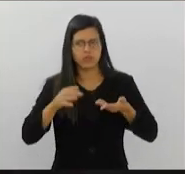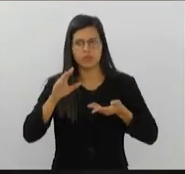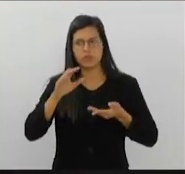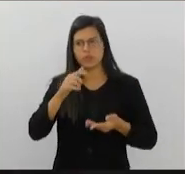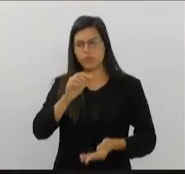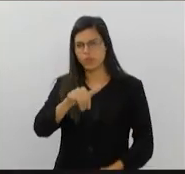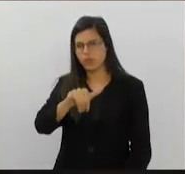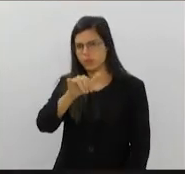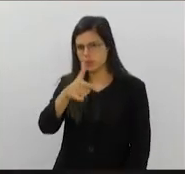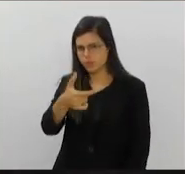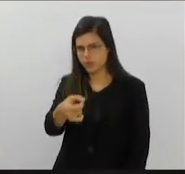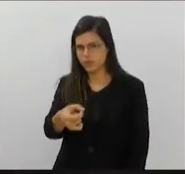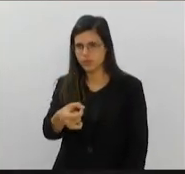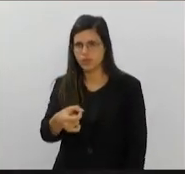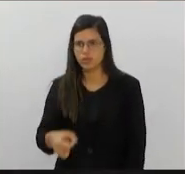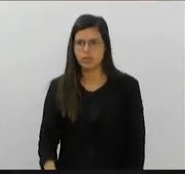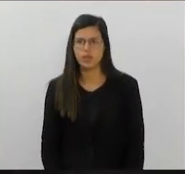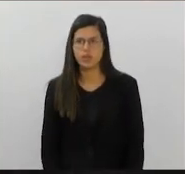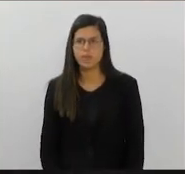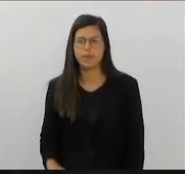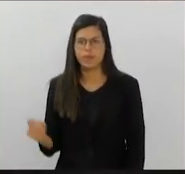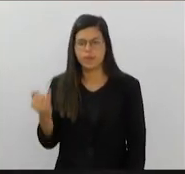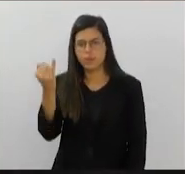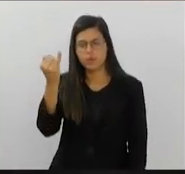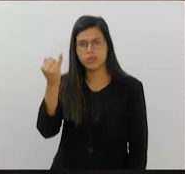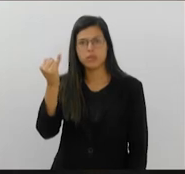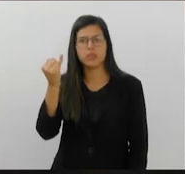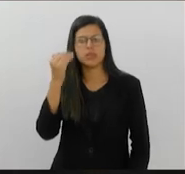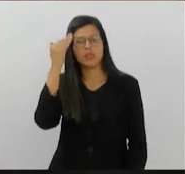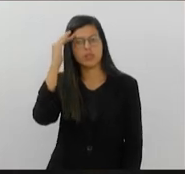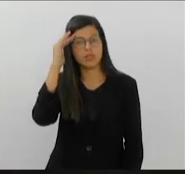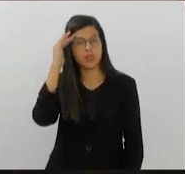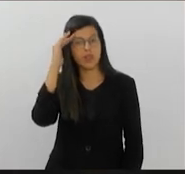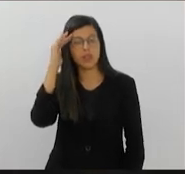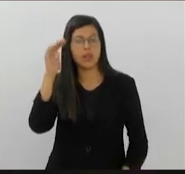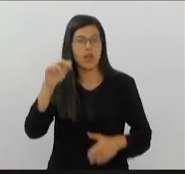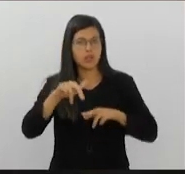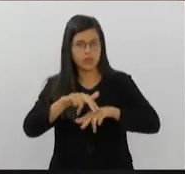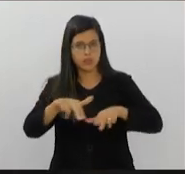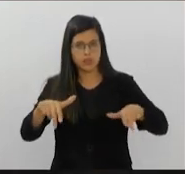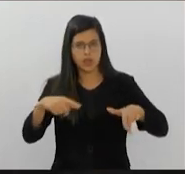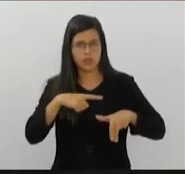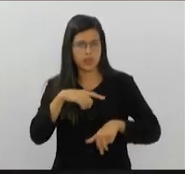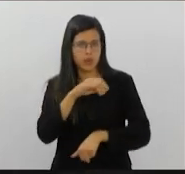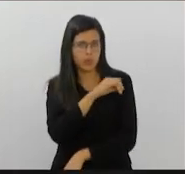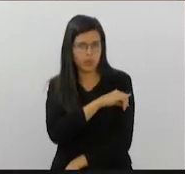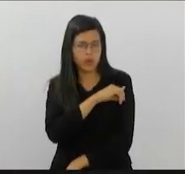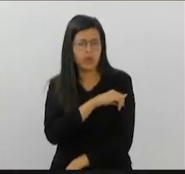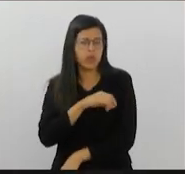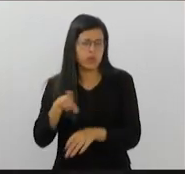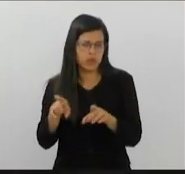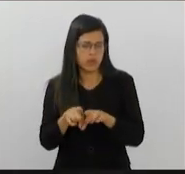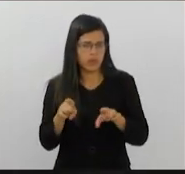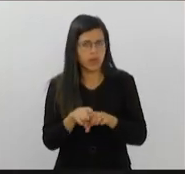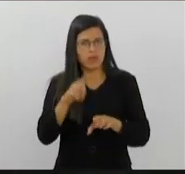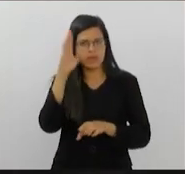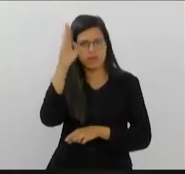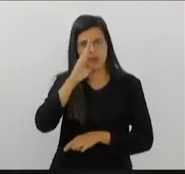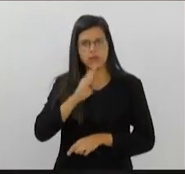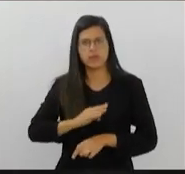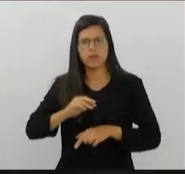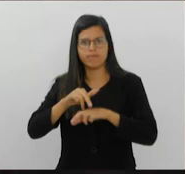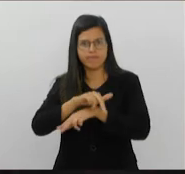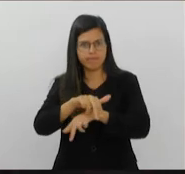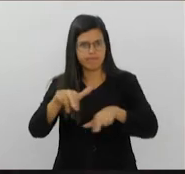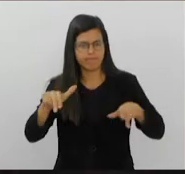extremamente importante ao compreender toda a diversidade que a gente tem, não só no Rio de Janeiro, mas em todo o nosso país. Então, essa diversidade